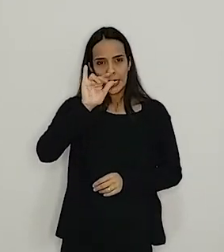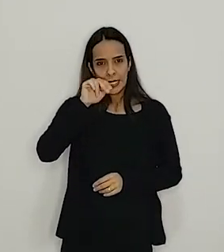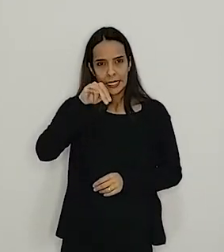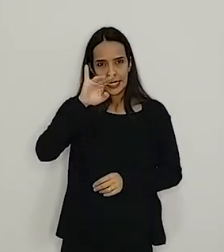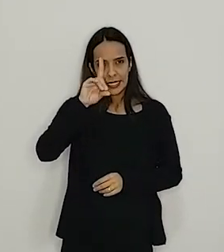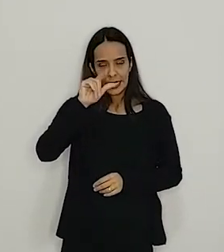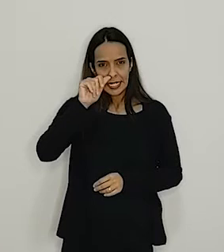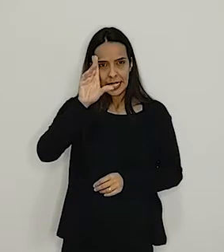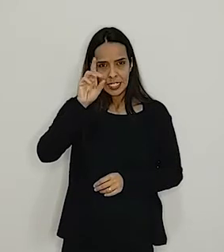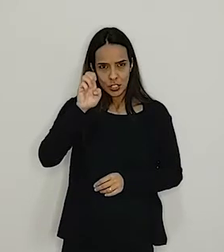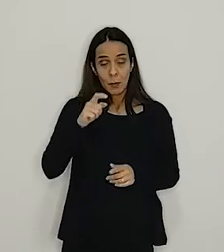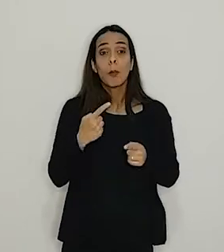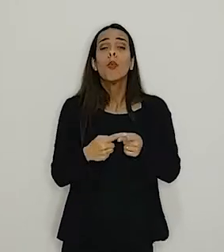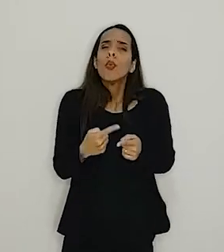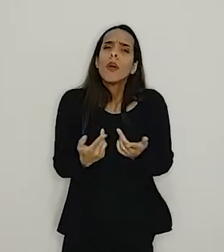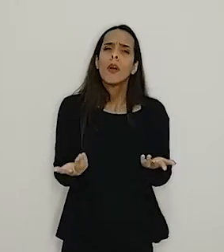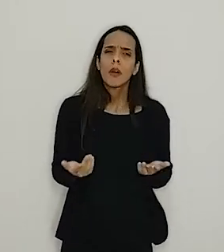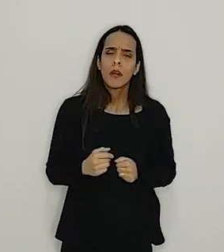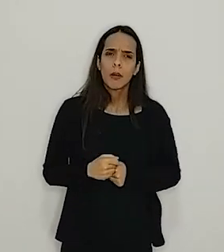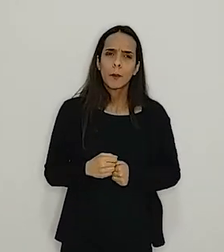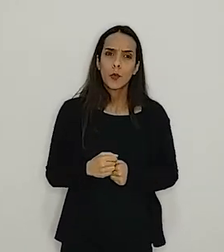somos constituídos